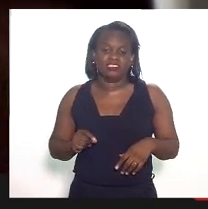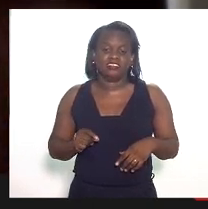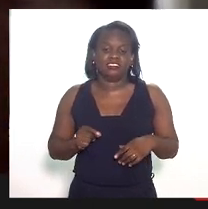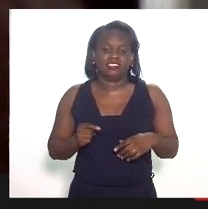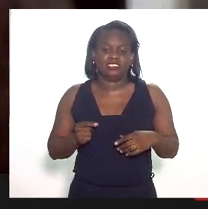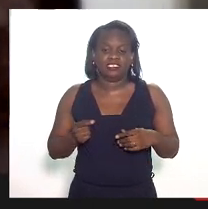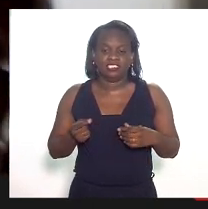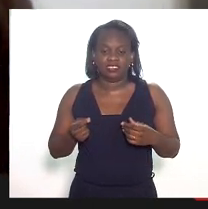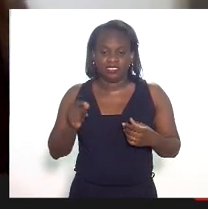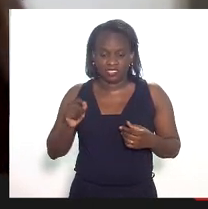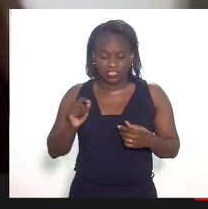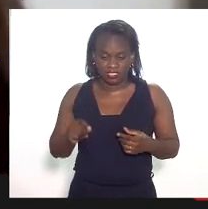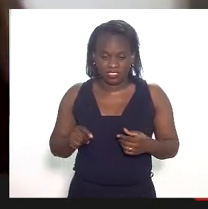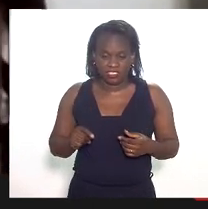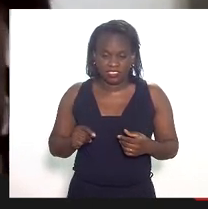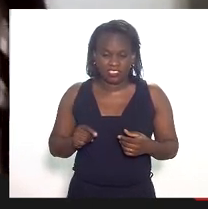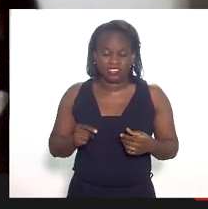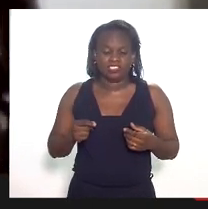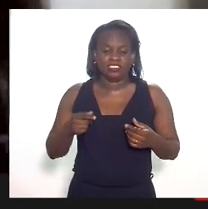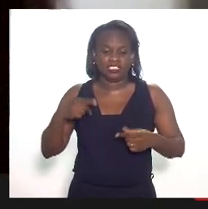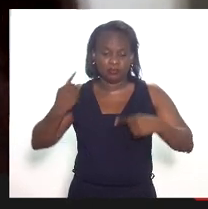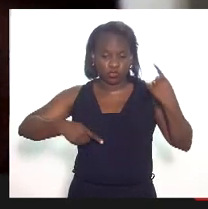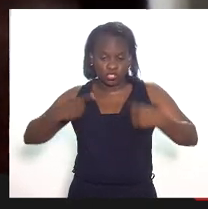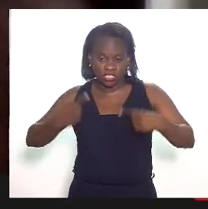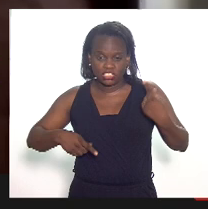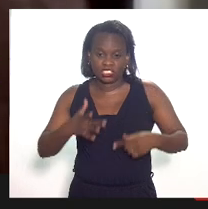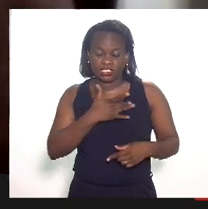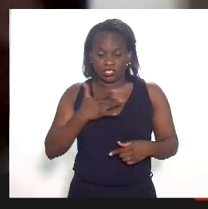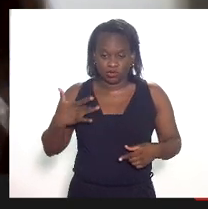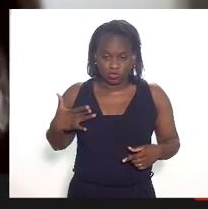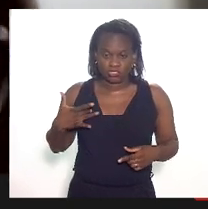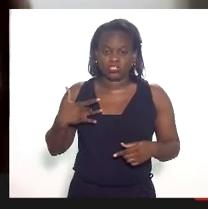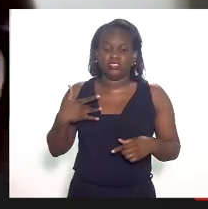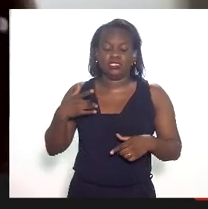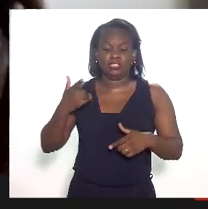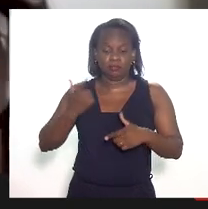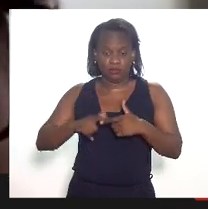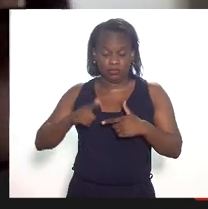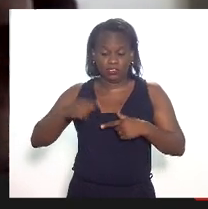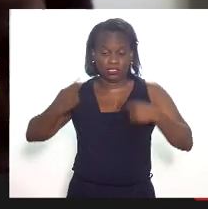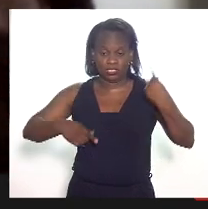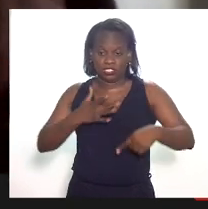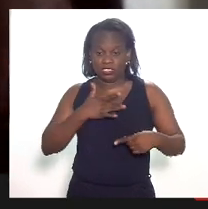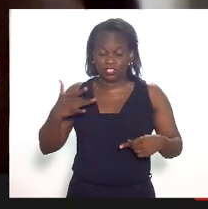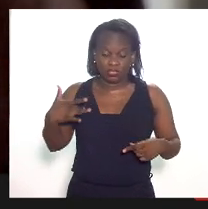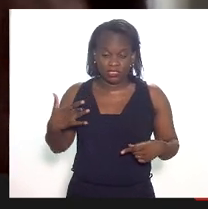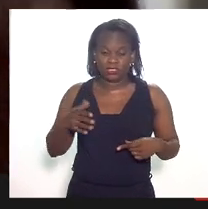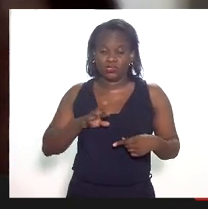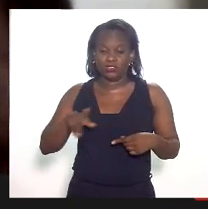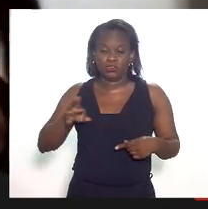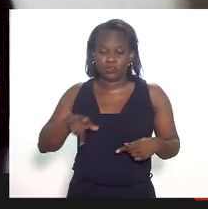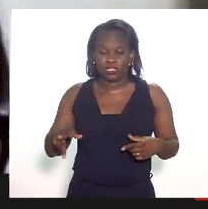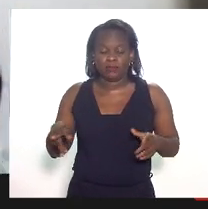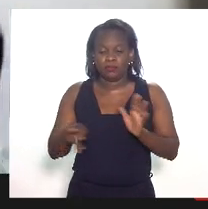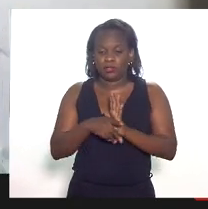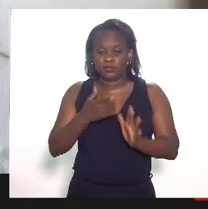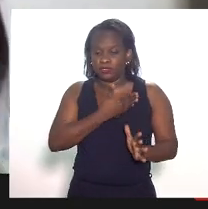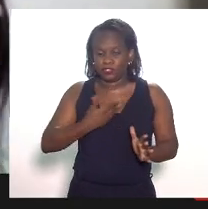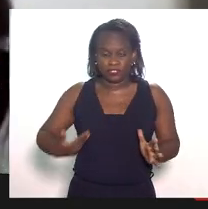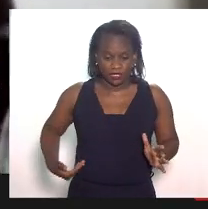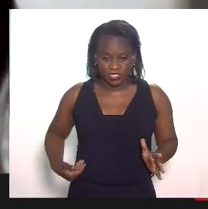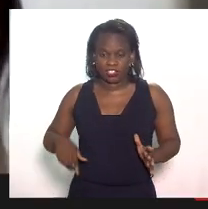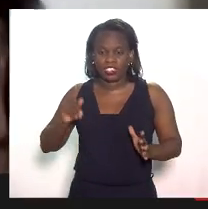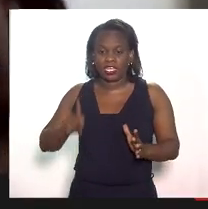Eles esquecem que uma questão de política de saúde, a questão da política de saúde, não é uma questão de governo, é